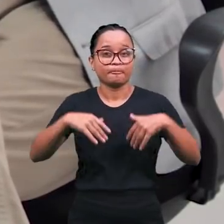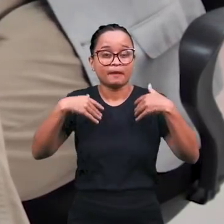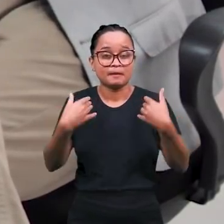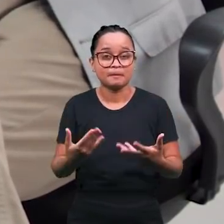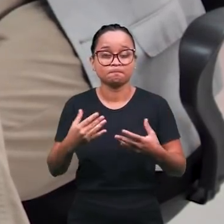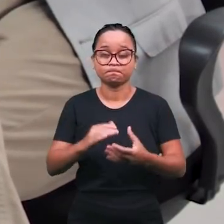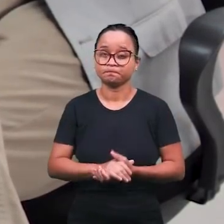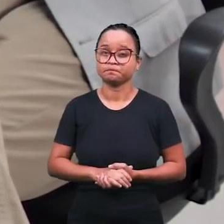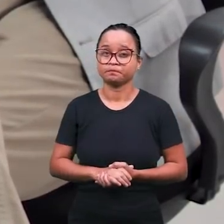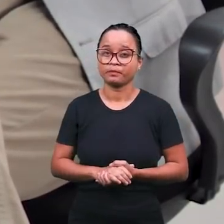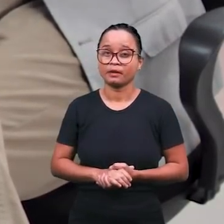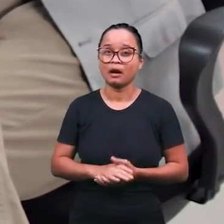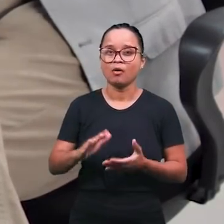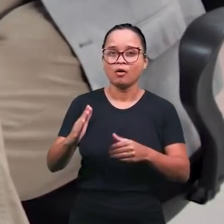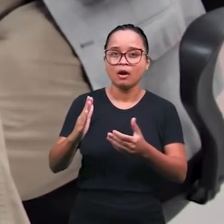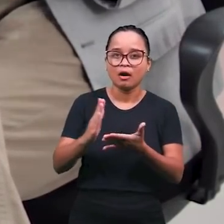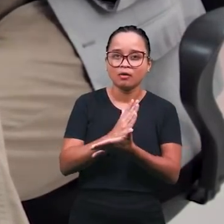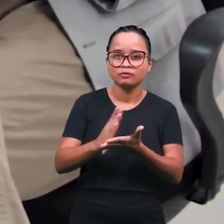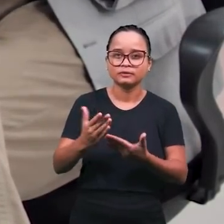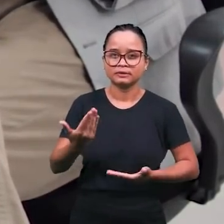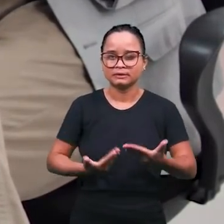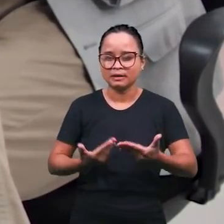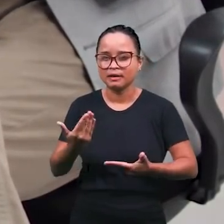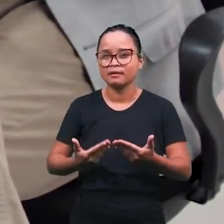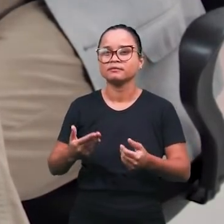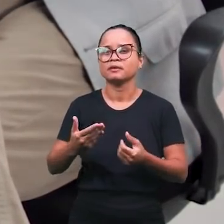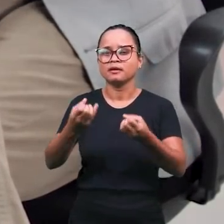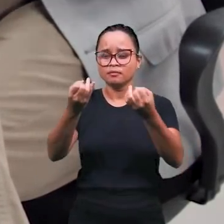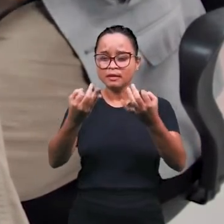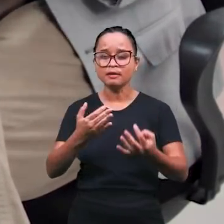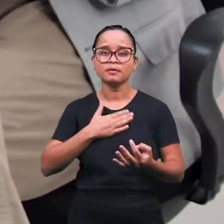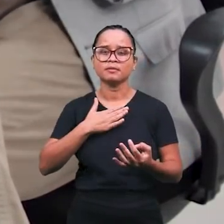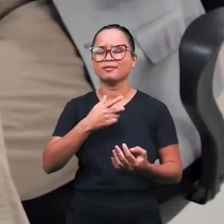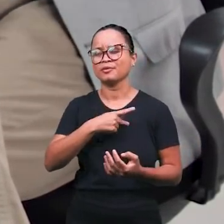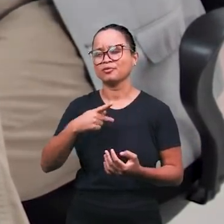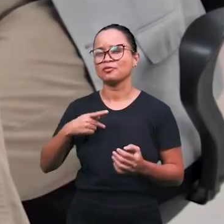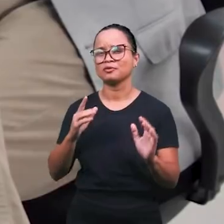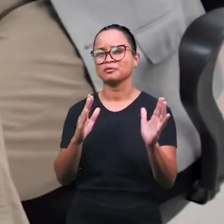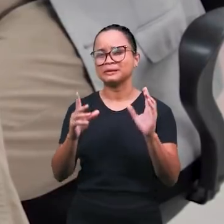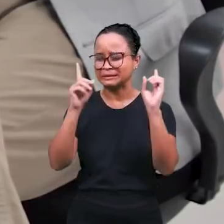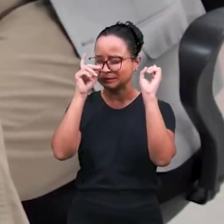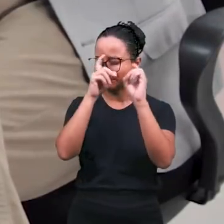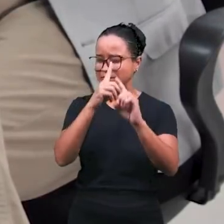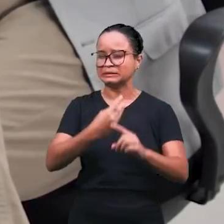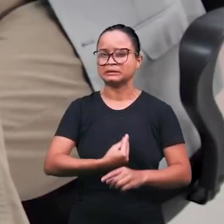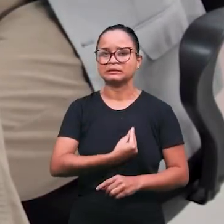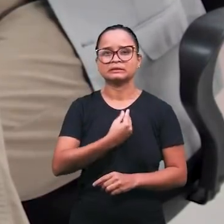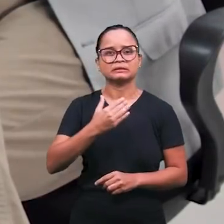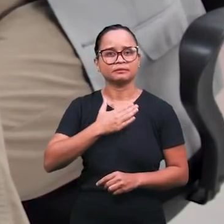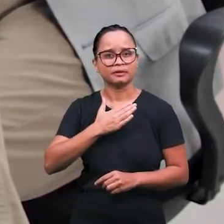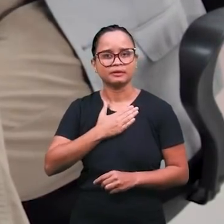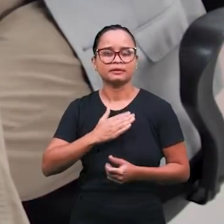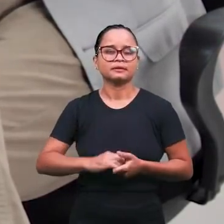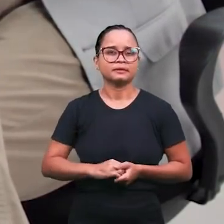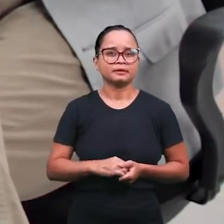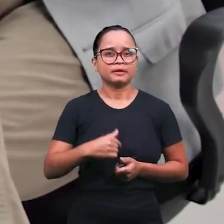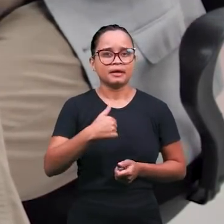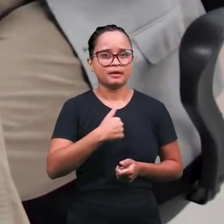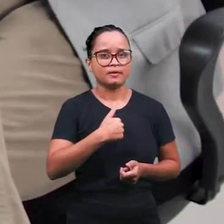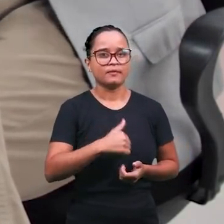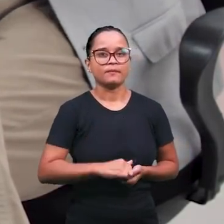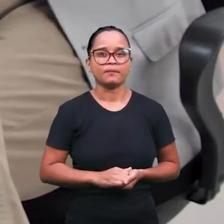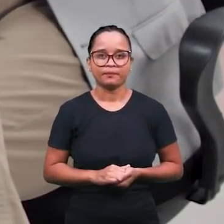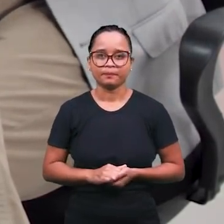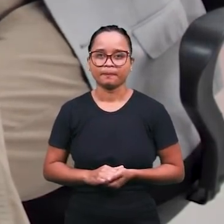pastor e relatarem: pastor, eu estou vivendo um momento difícil na minha vida, eu